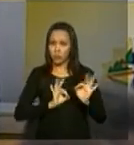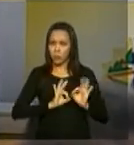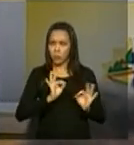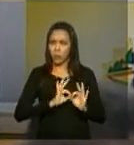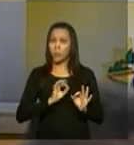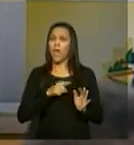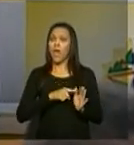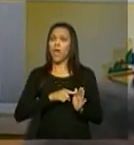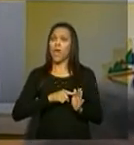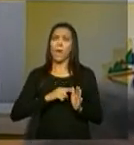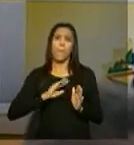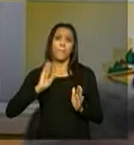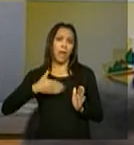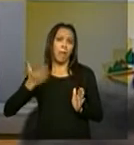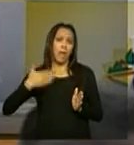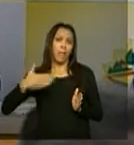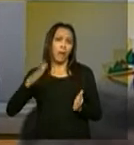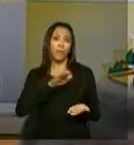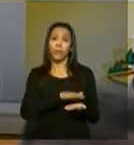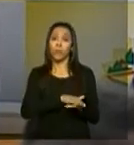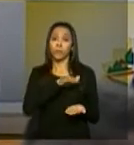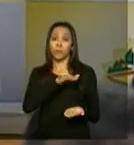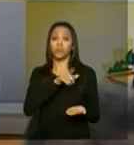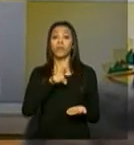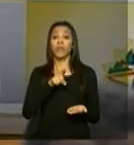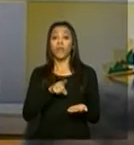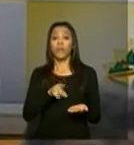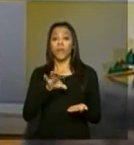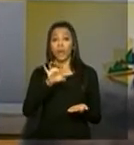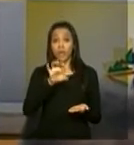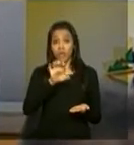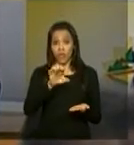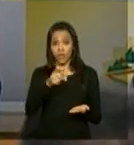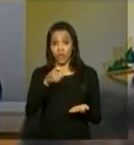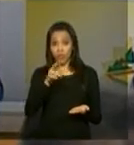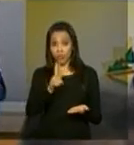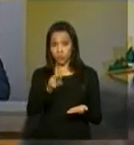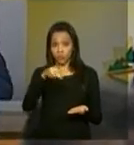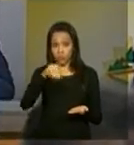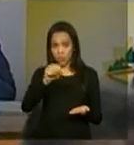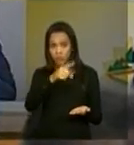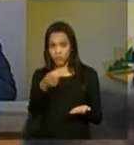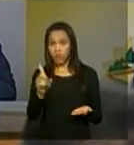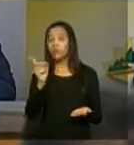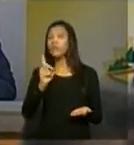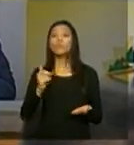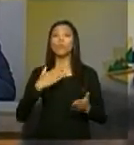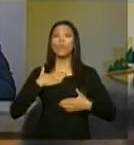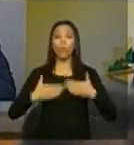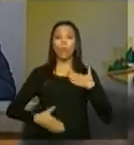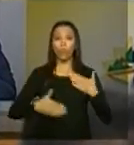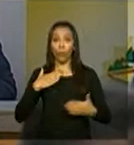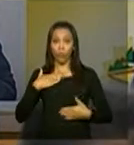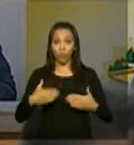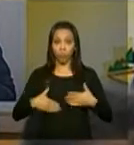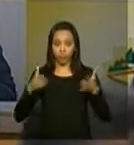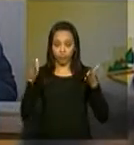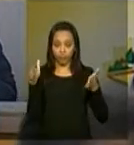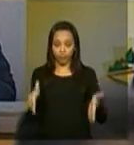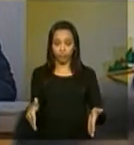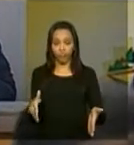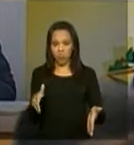de exumação não dos restos mortais de uma pessoa